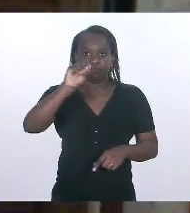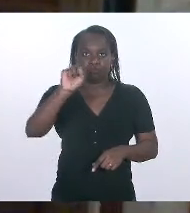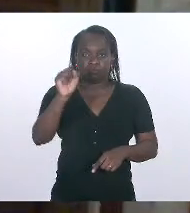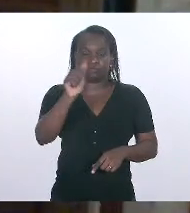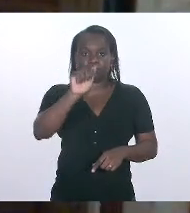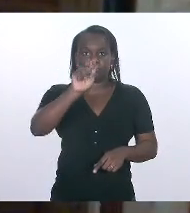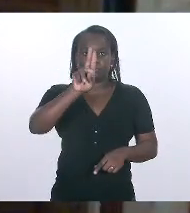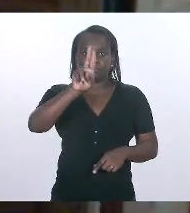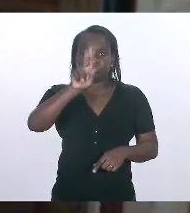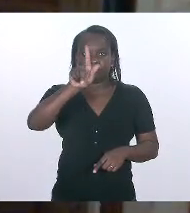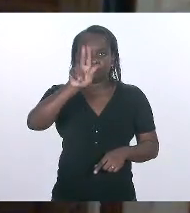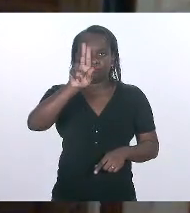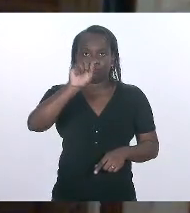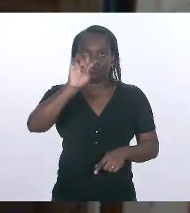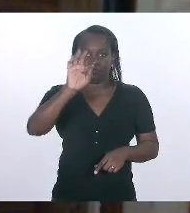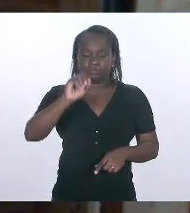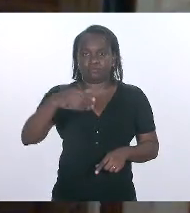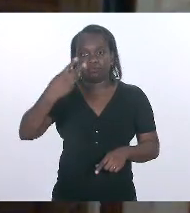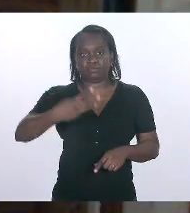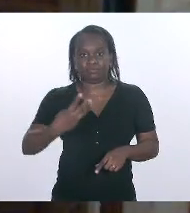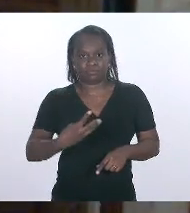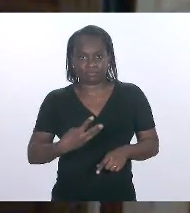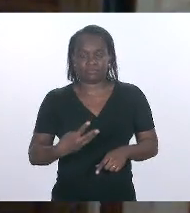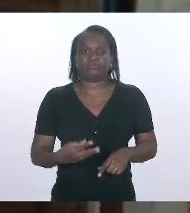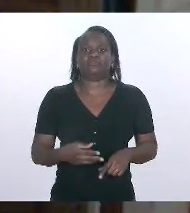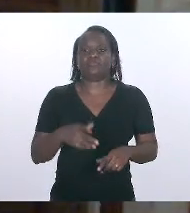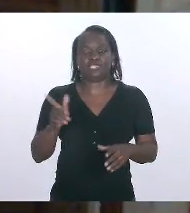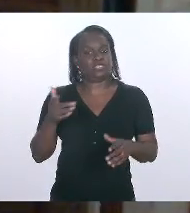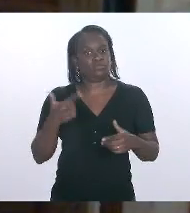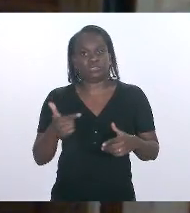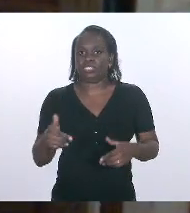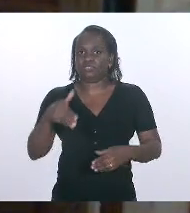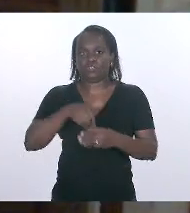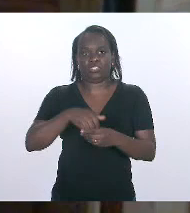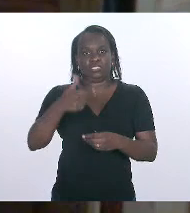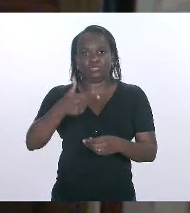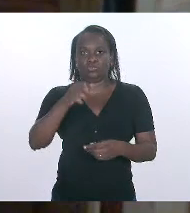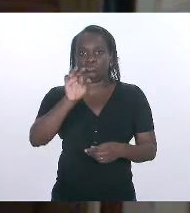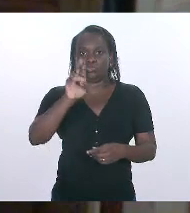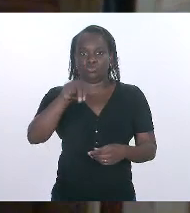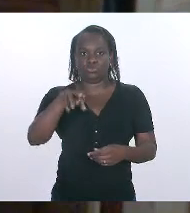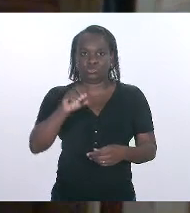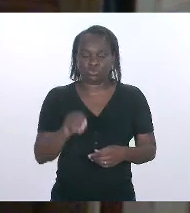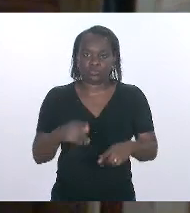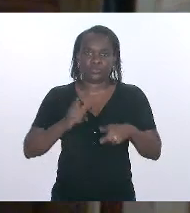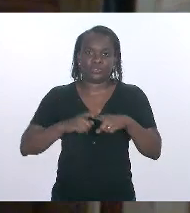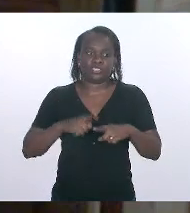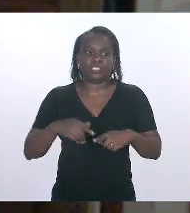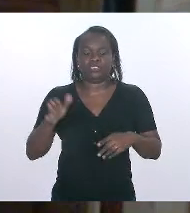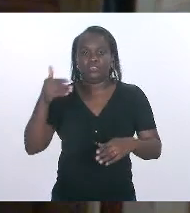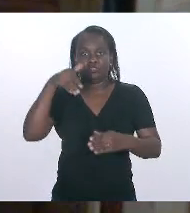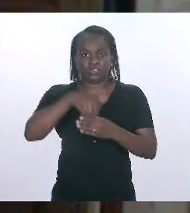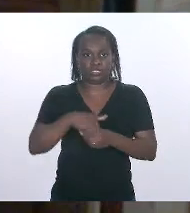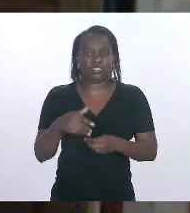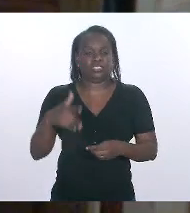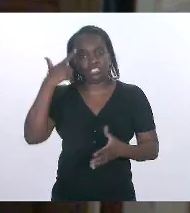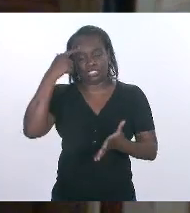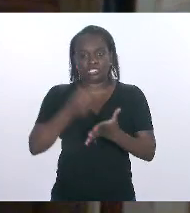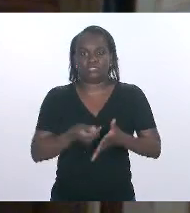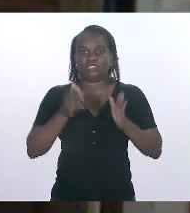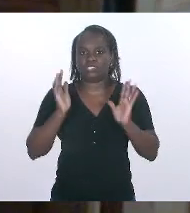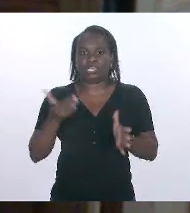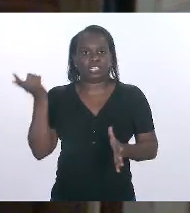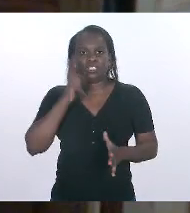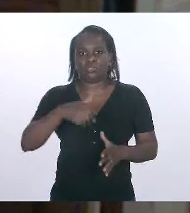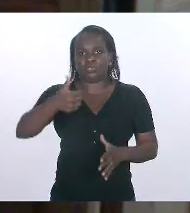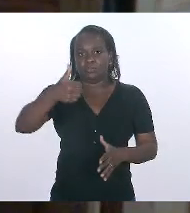que tirou o terceiro lugar. Lá não haverá segundo turno, porque as eleições foram decididas